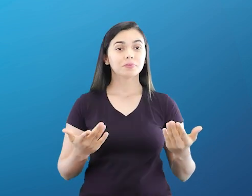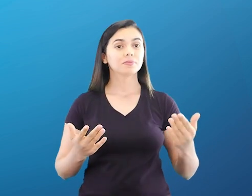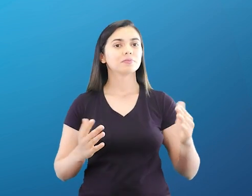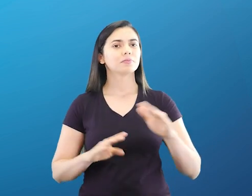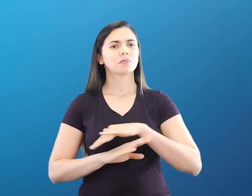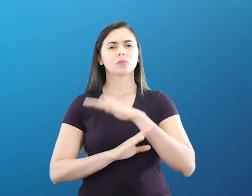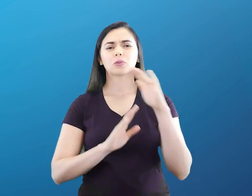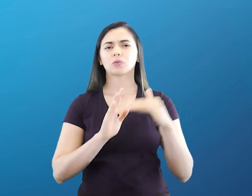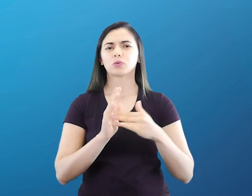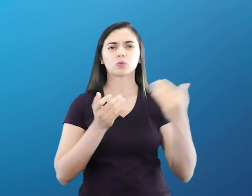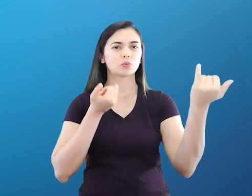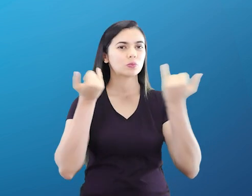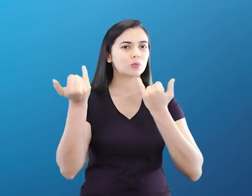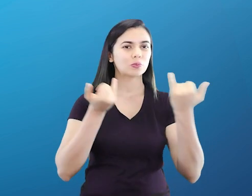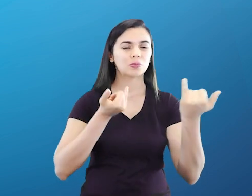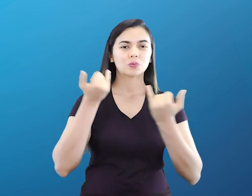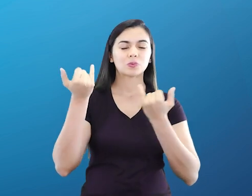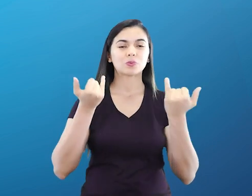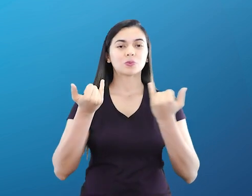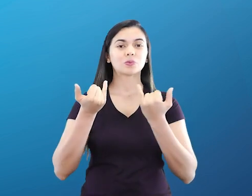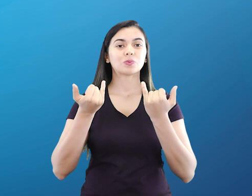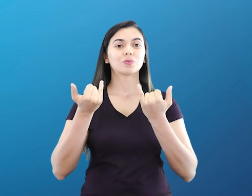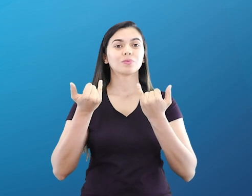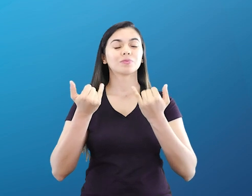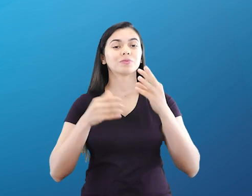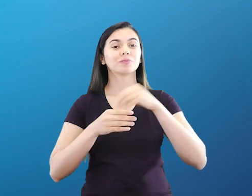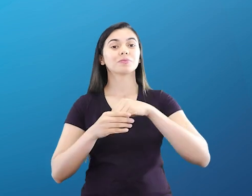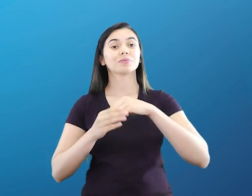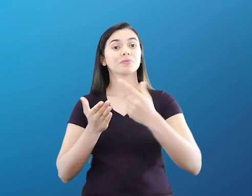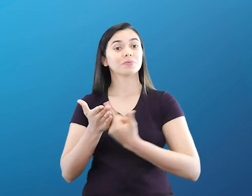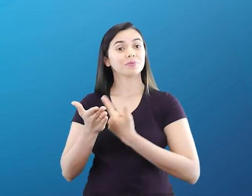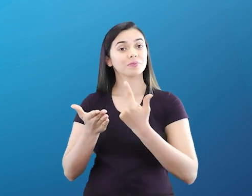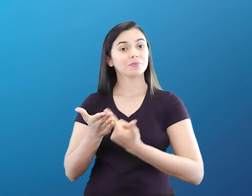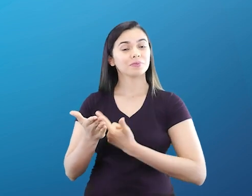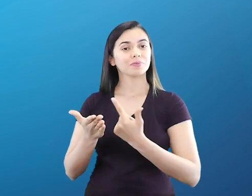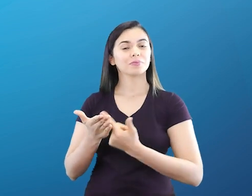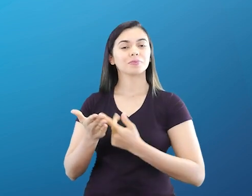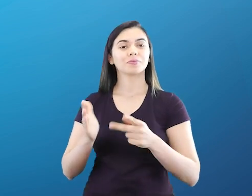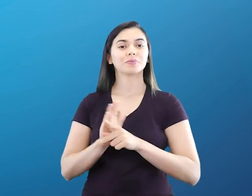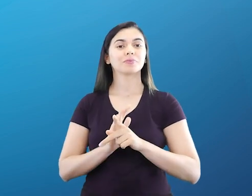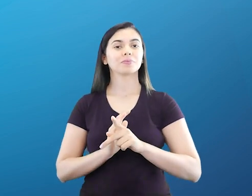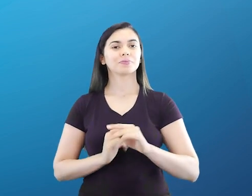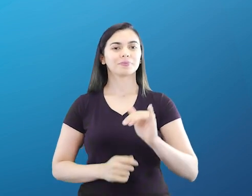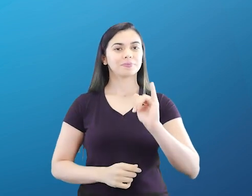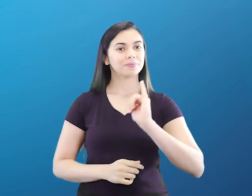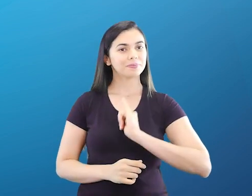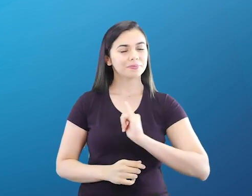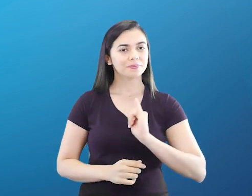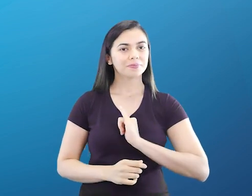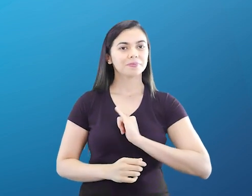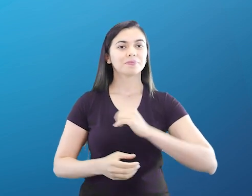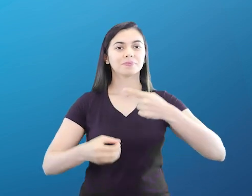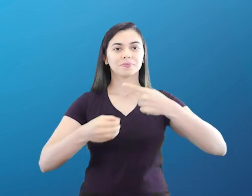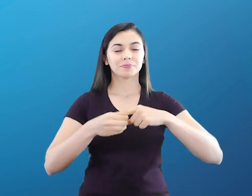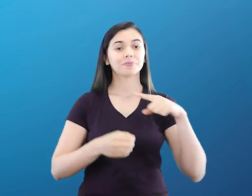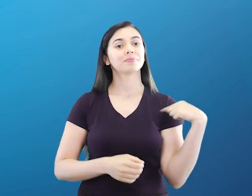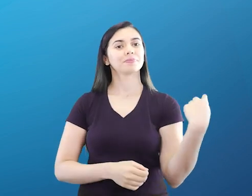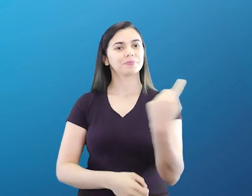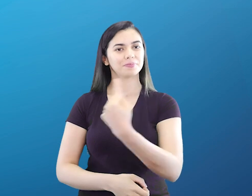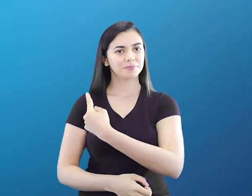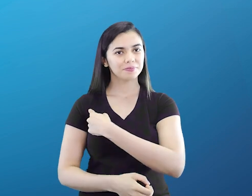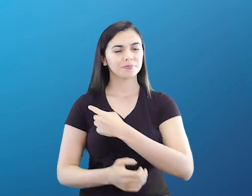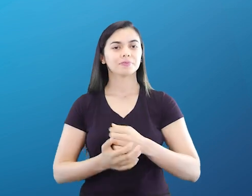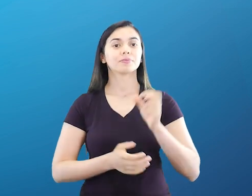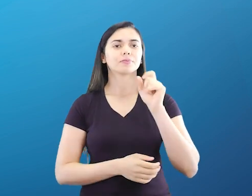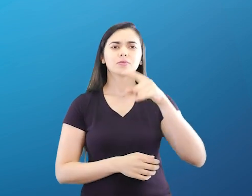essas informações estão presentes nesse livro, tá? Que é o livro Imperatriz Cidade da Gente.